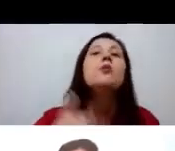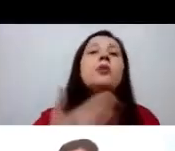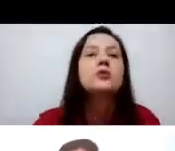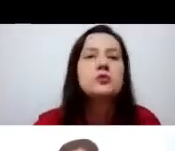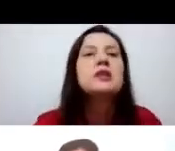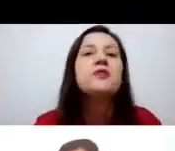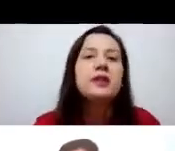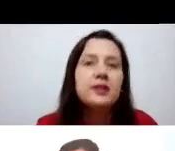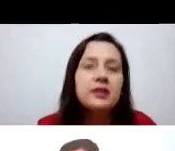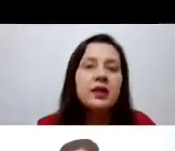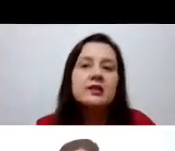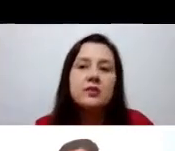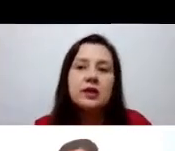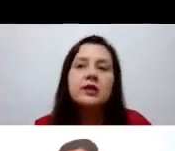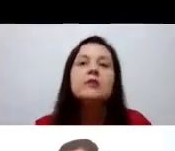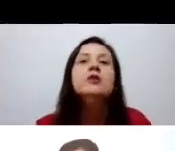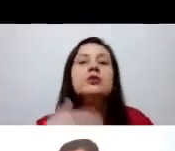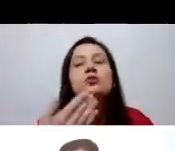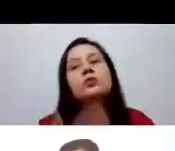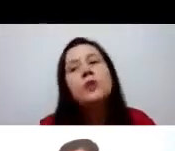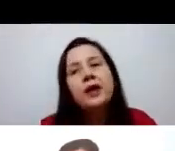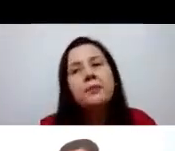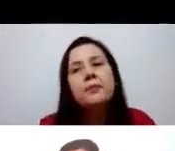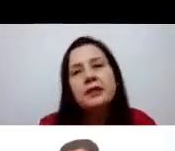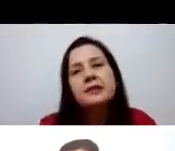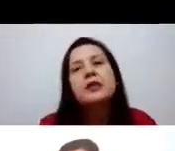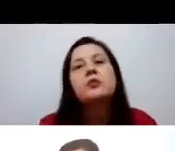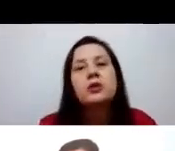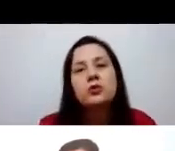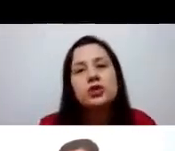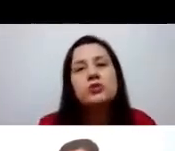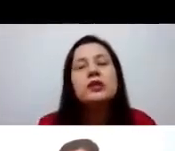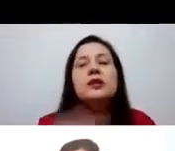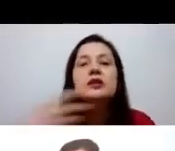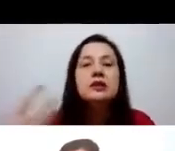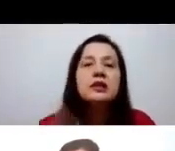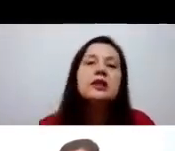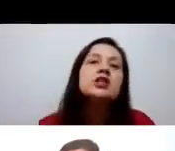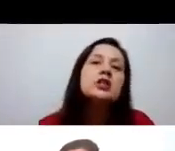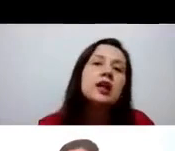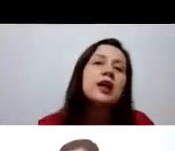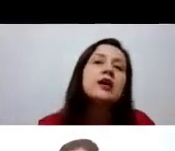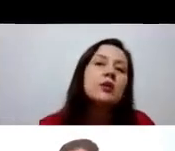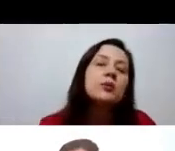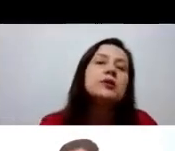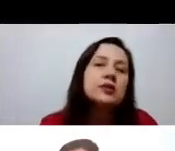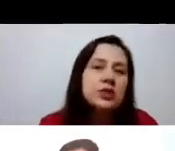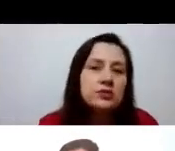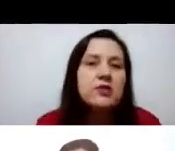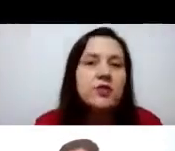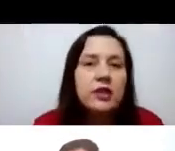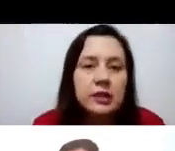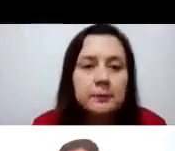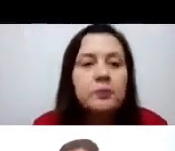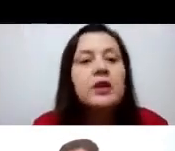aquilo e eu posso me defender em relação àquilo. Tudo é repassado para a corregedoria e a gente tem lá o poder de